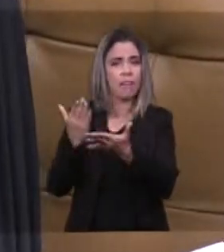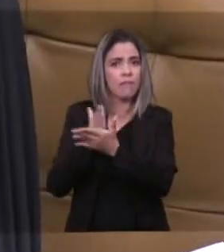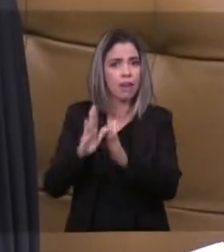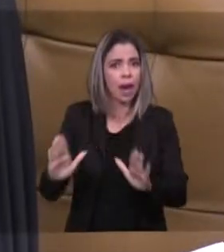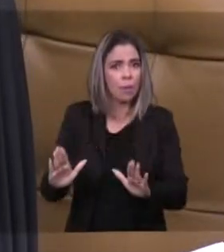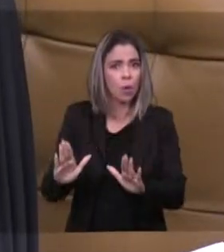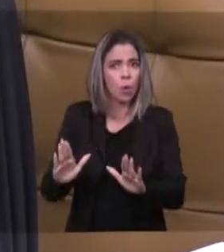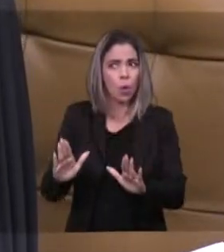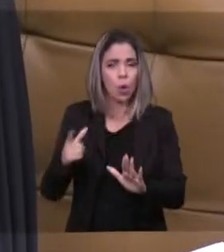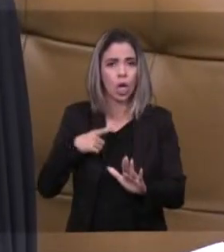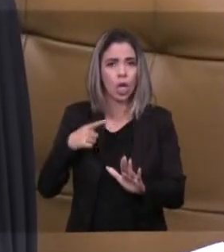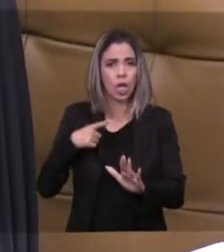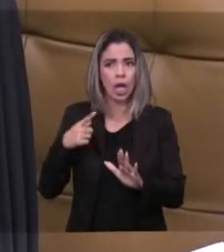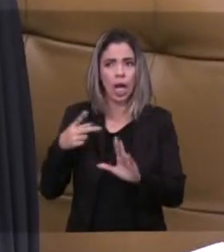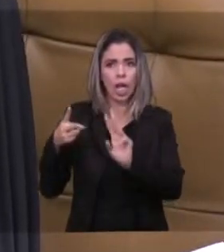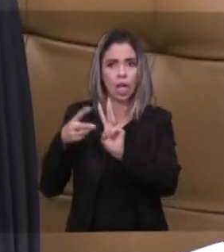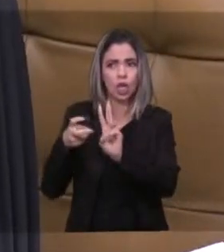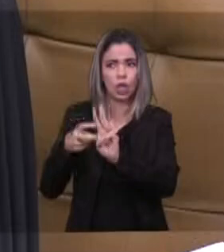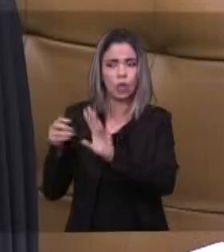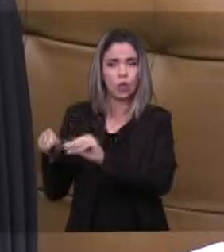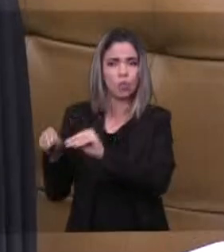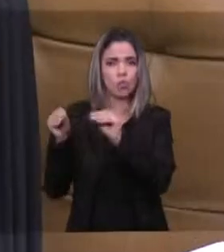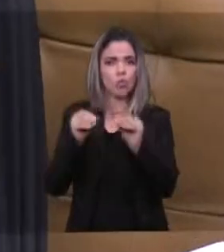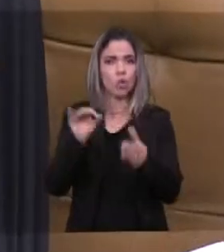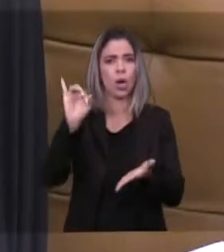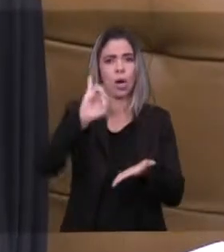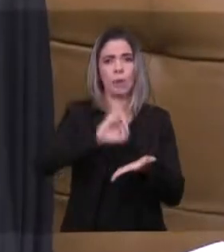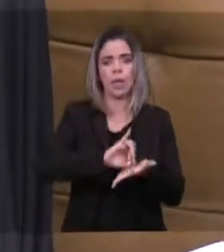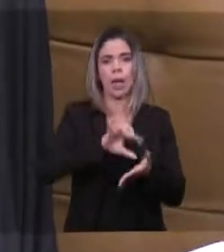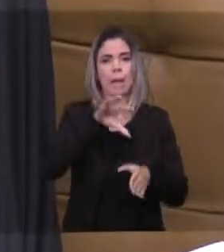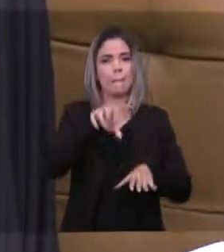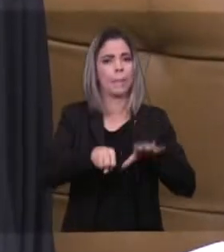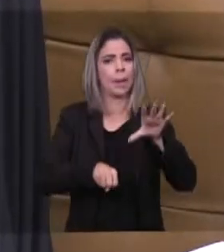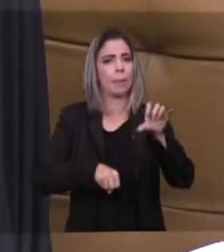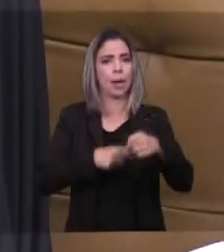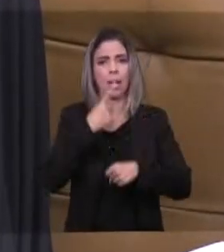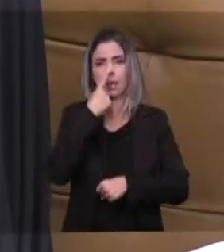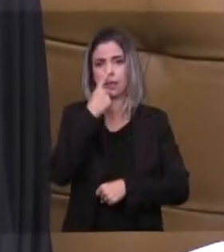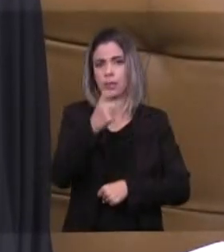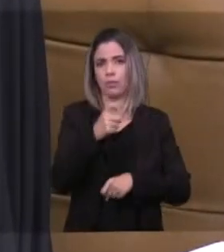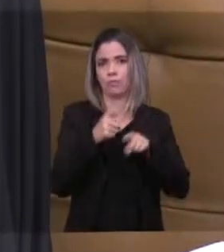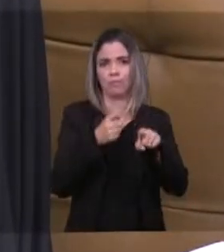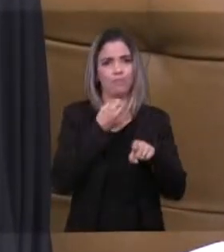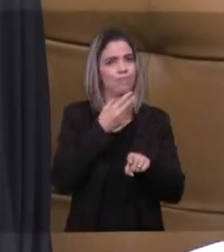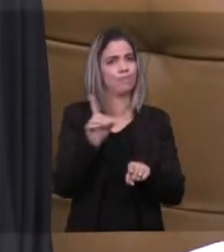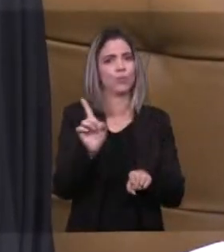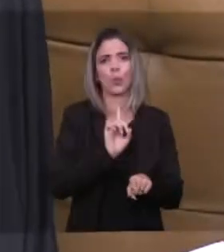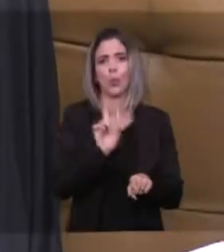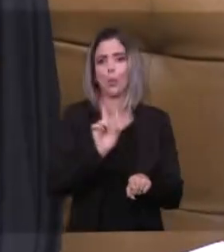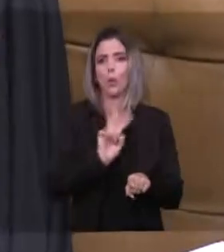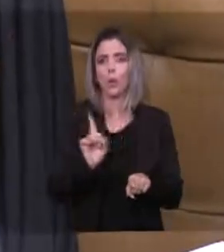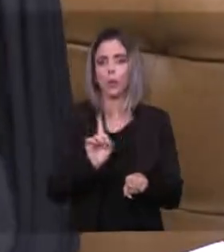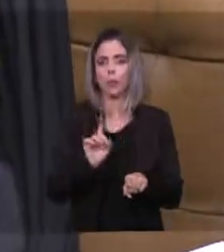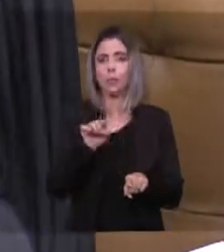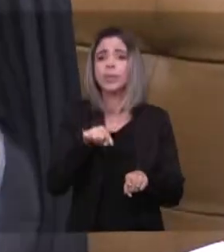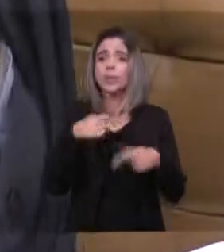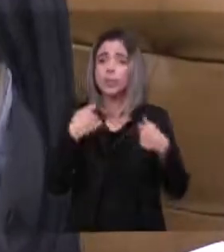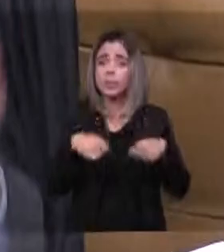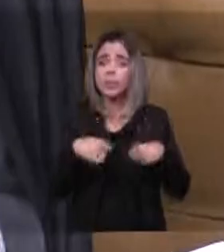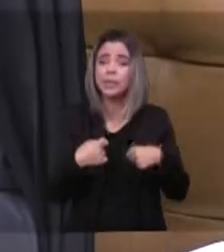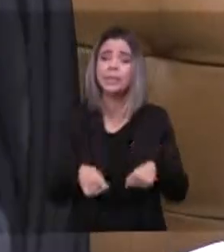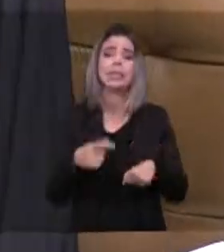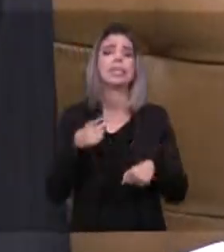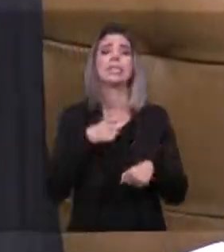catar lixo lá em Boa Vista, o que não é uma boa notícia. Isto precisa